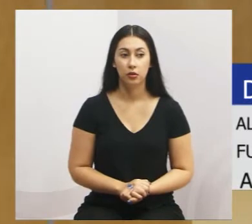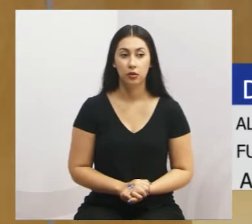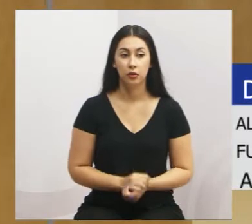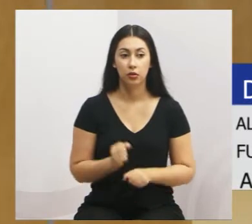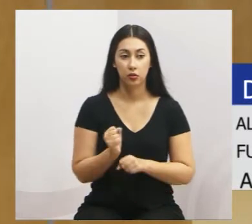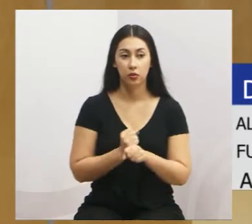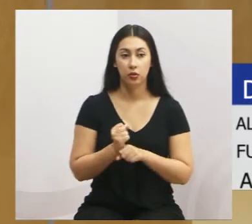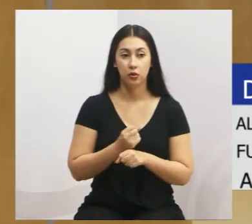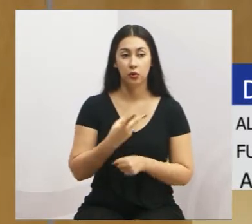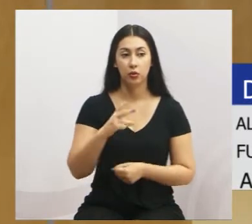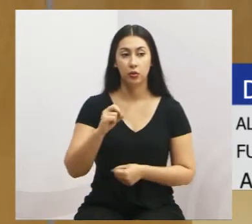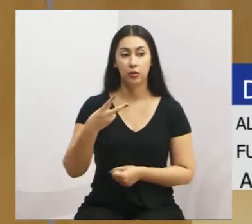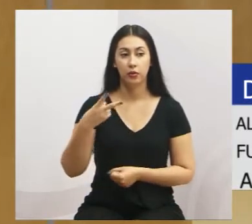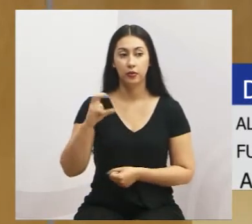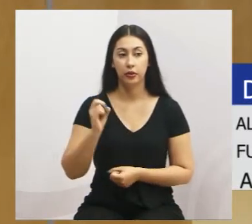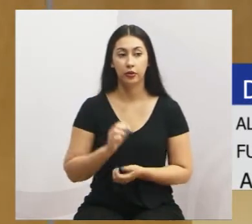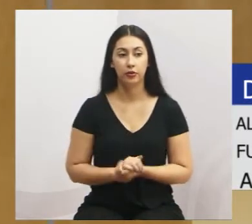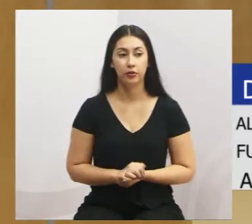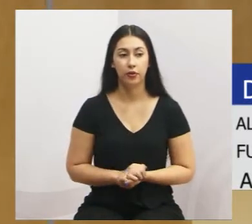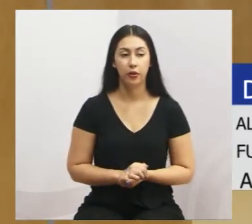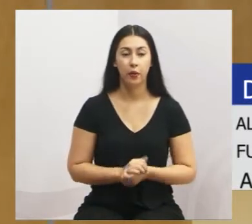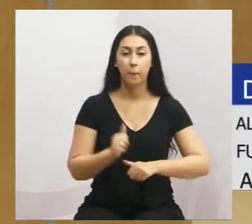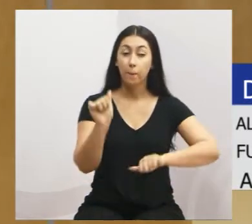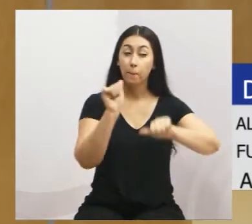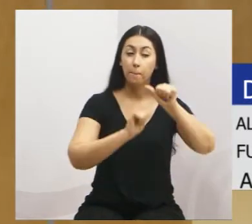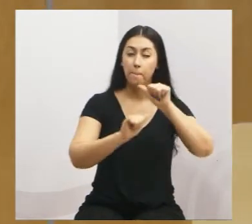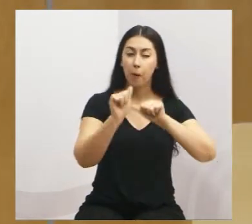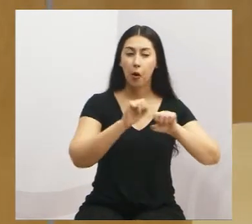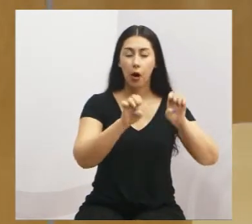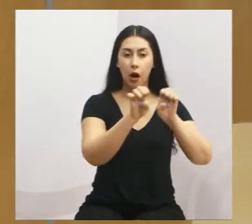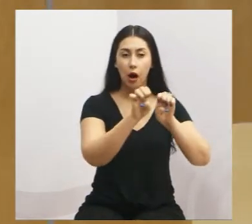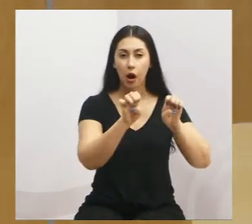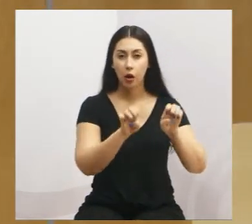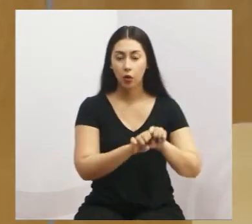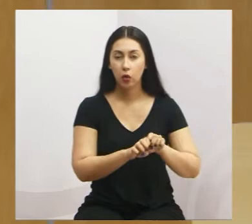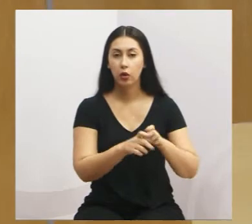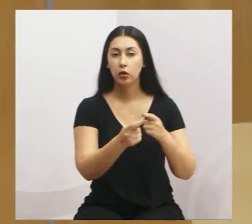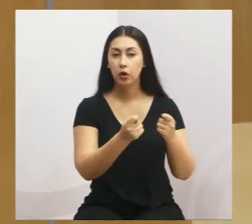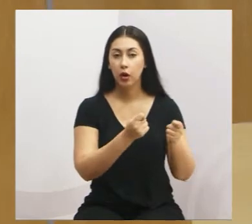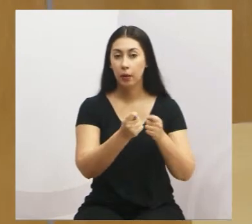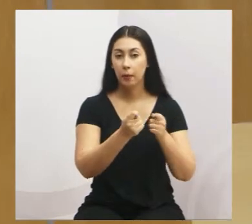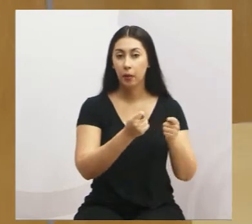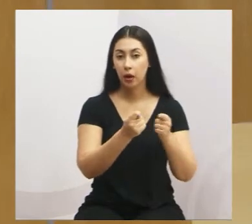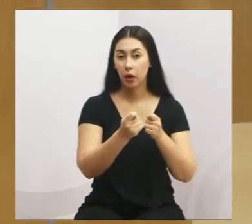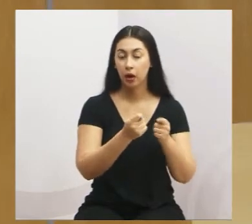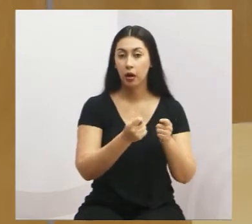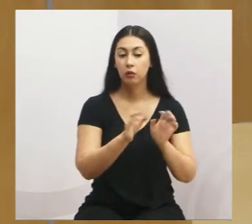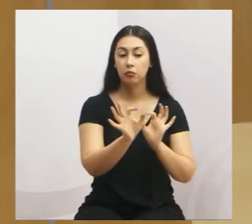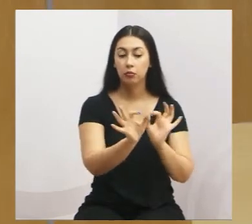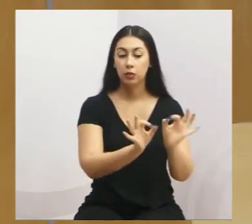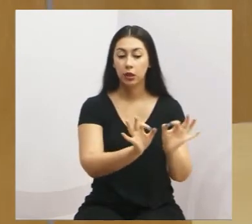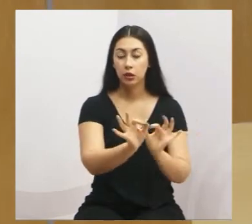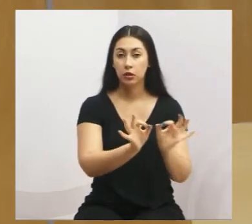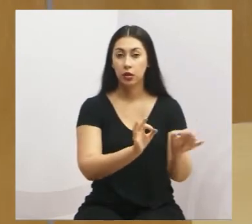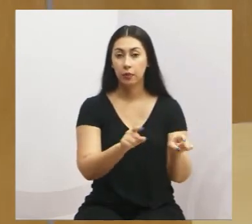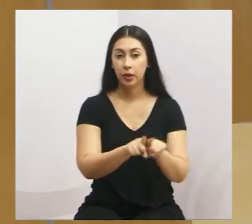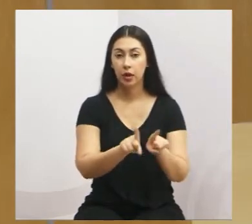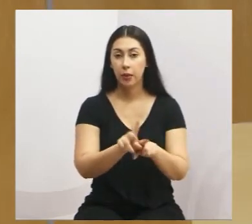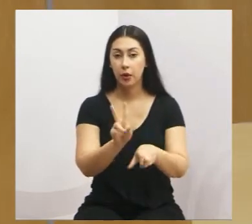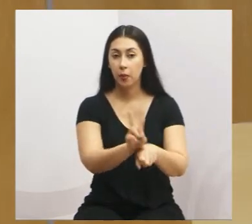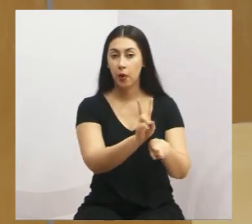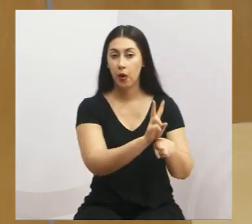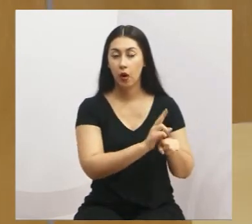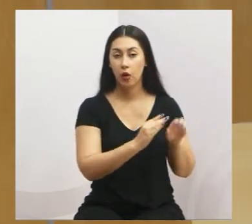2020. Altera a estrutura administrativa e as competências da Secretaria de Planejamento e da Fundação Pró